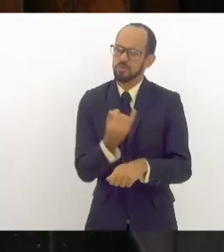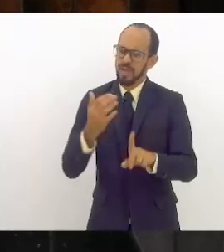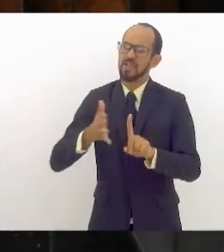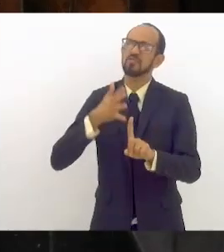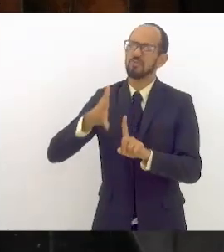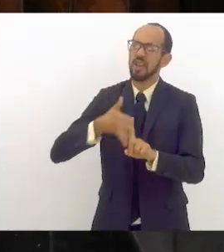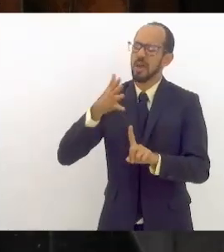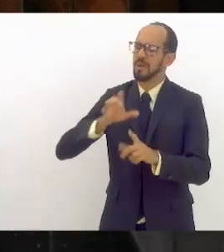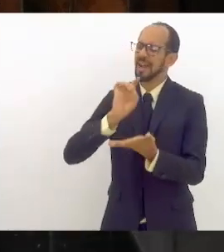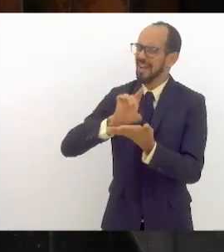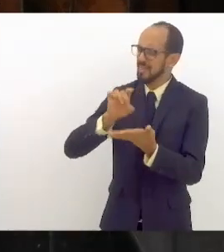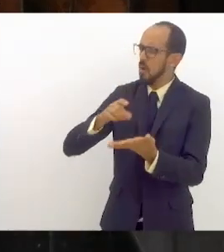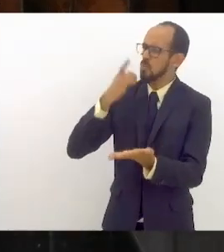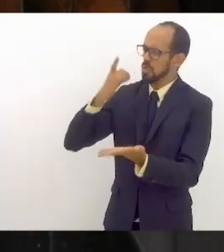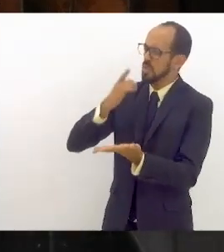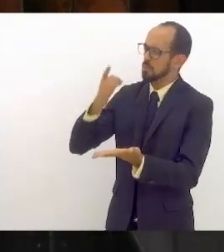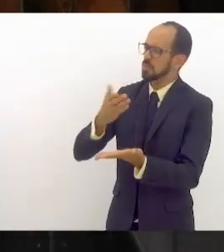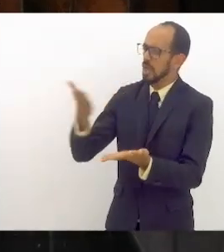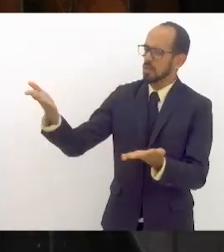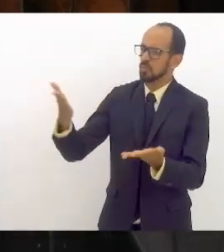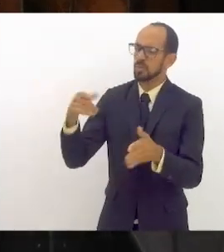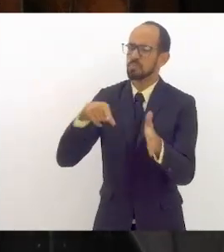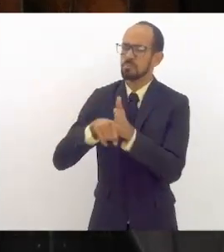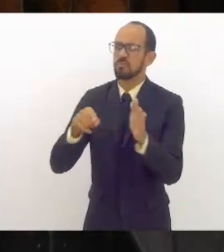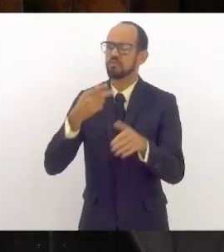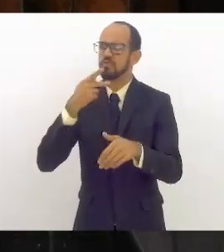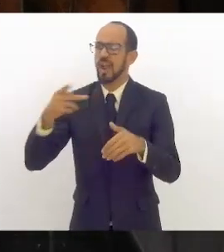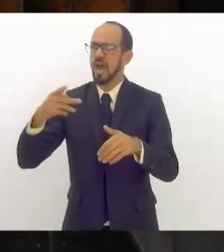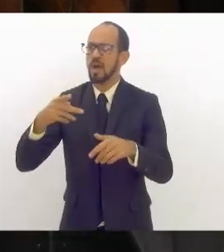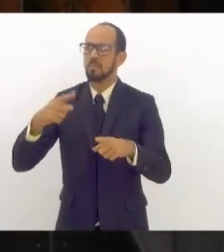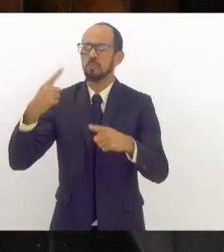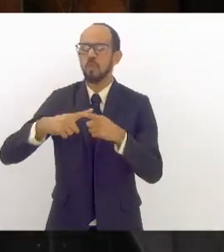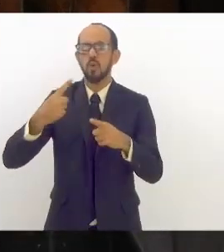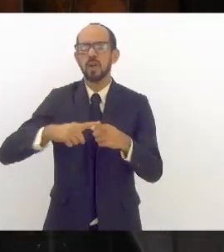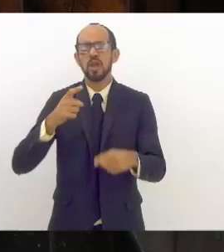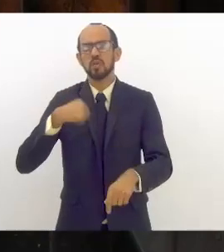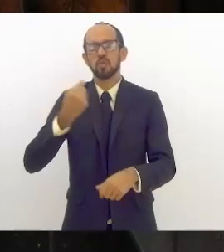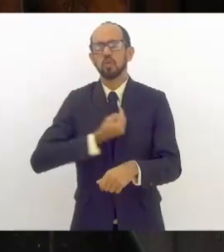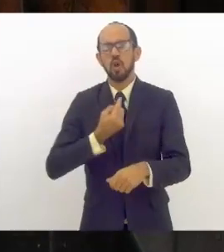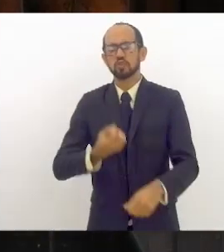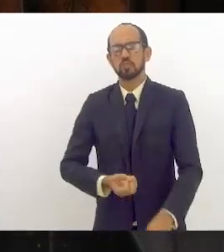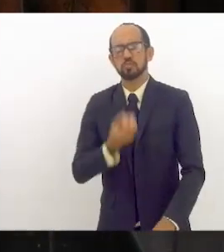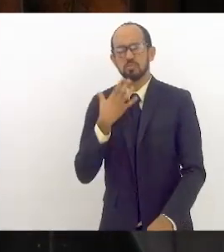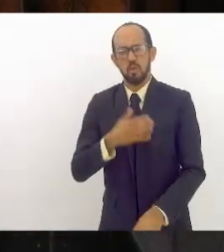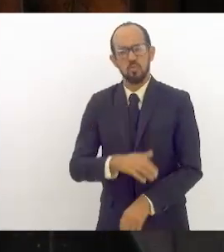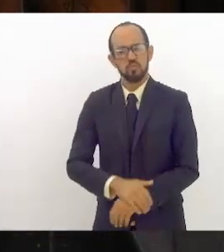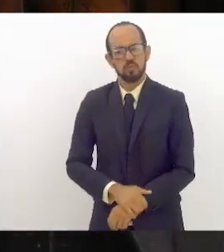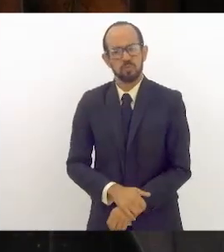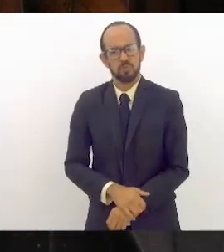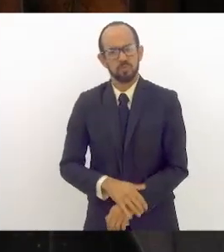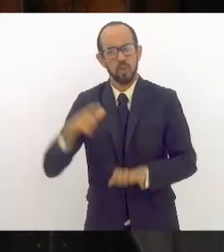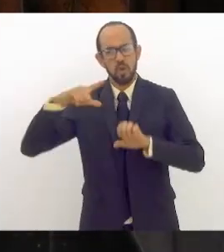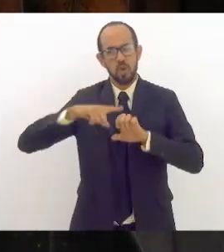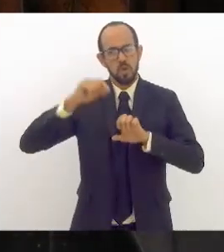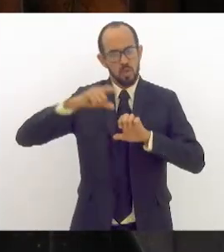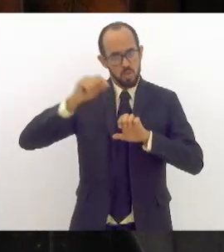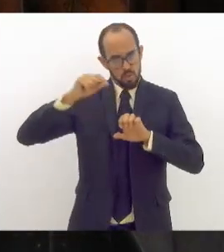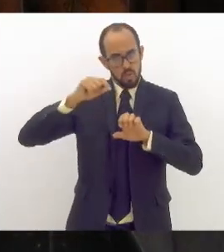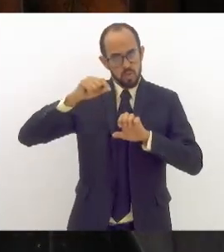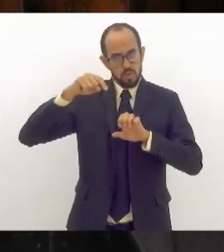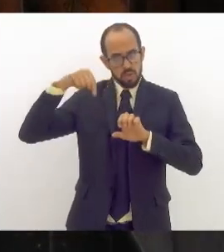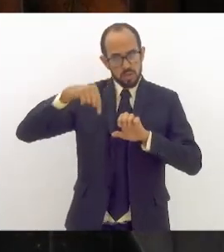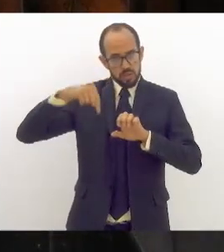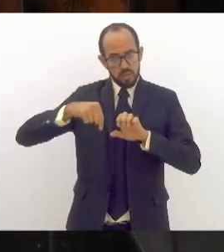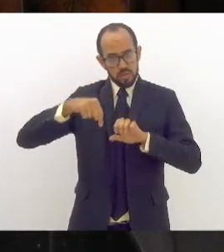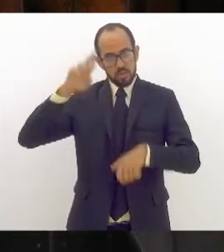deputados Por que a gente é muito bom cara o empreendedor do Rio de Janeiro é muito